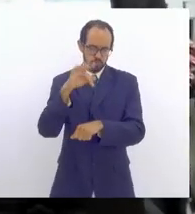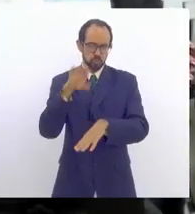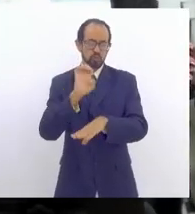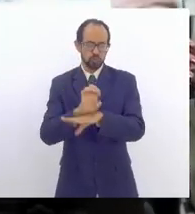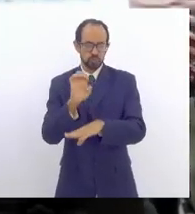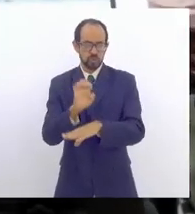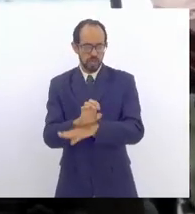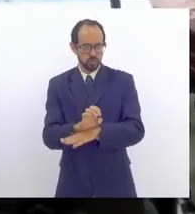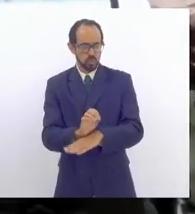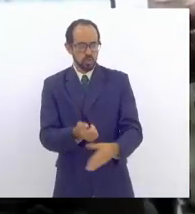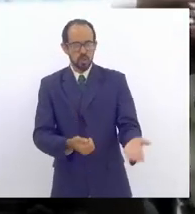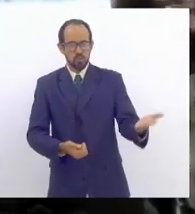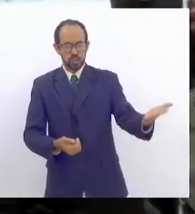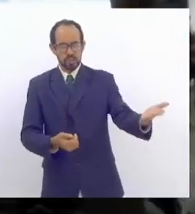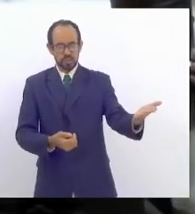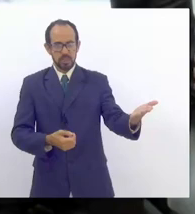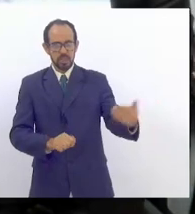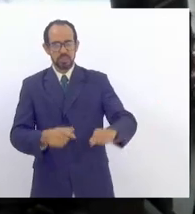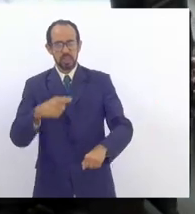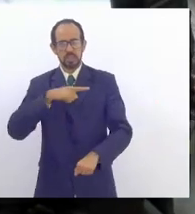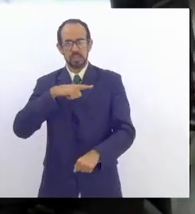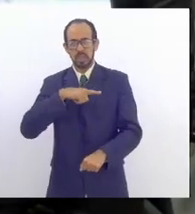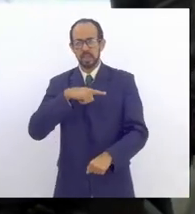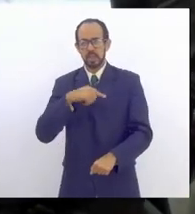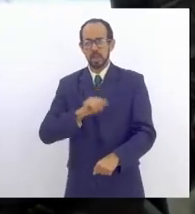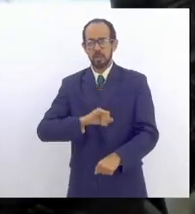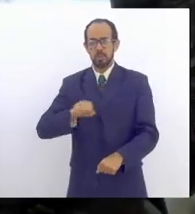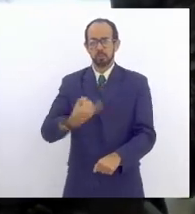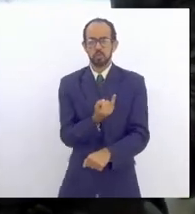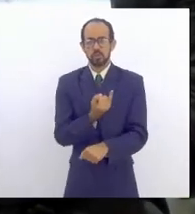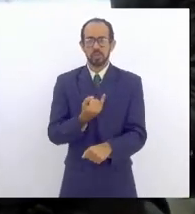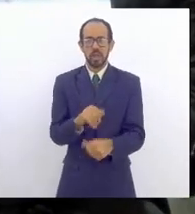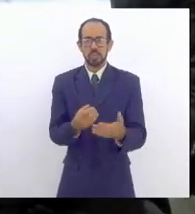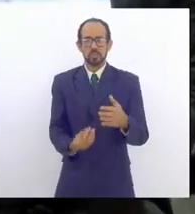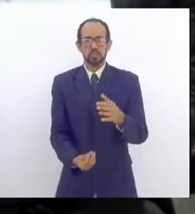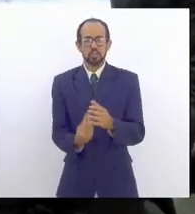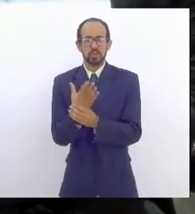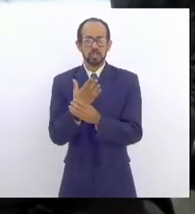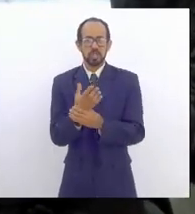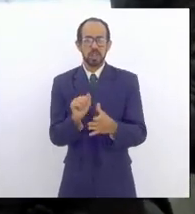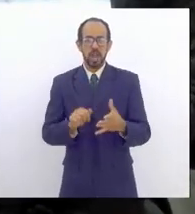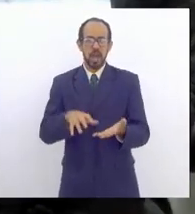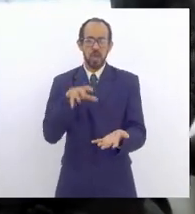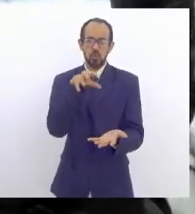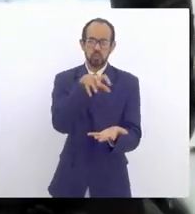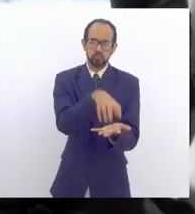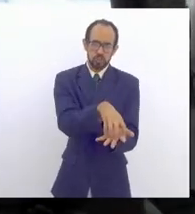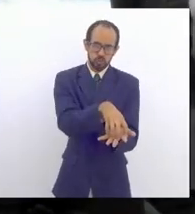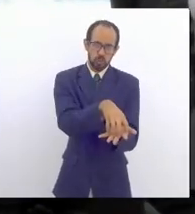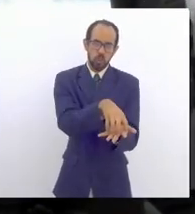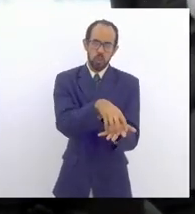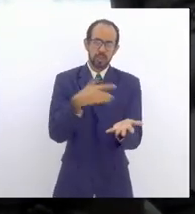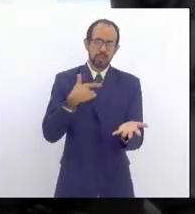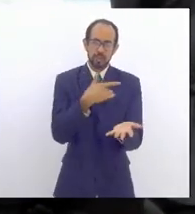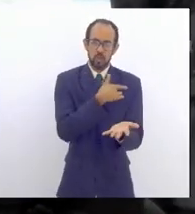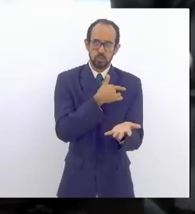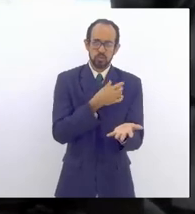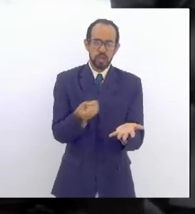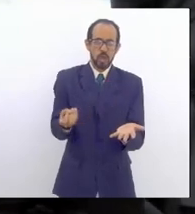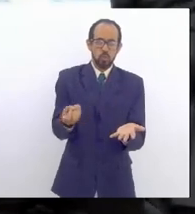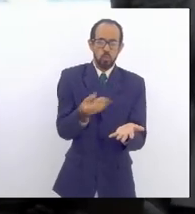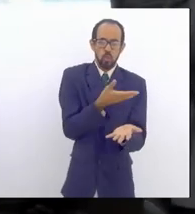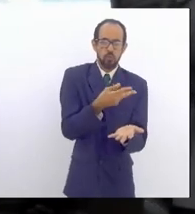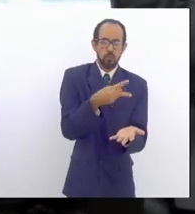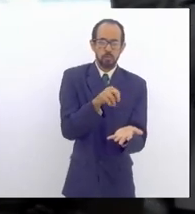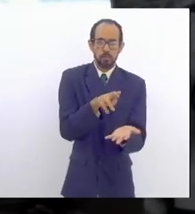Excelência tem a oportunidade de montar no Rio o Complexo Econômico Industrial da Saúde, que será um novo pré-sal capaz de gerar